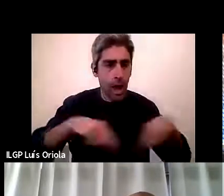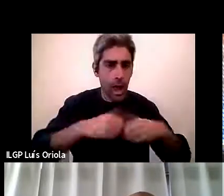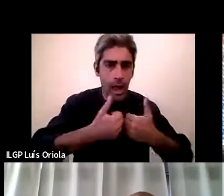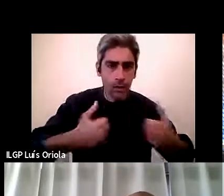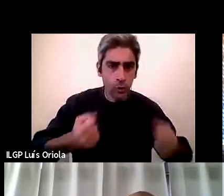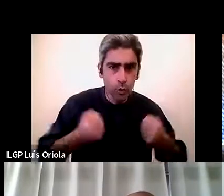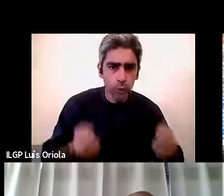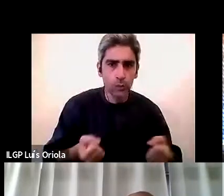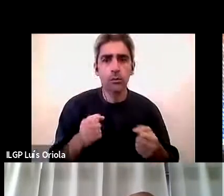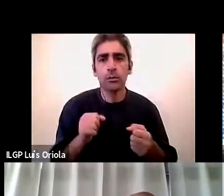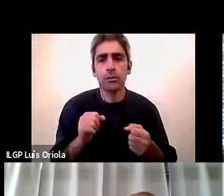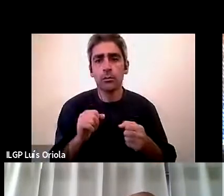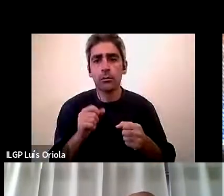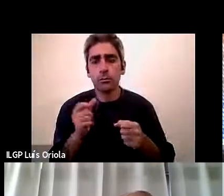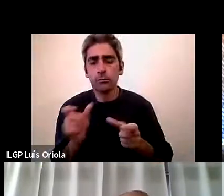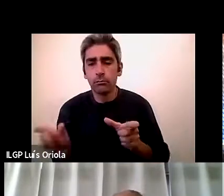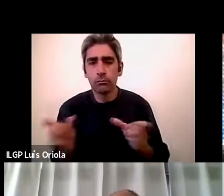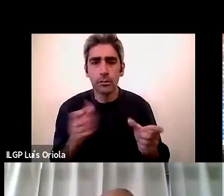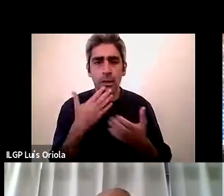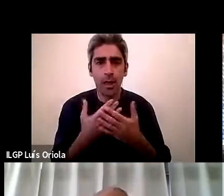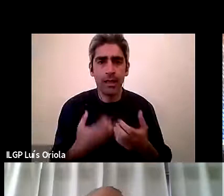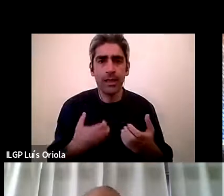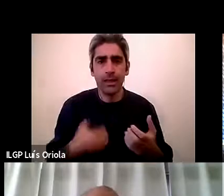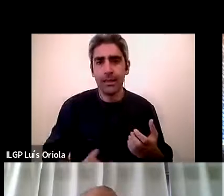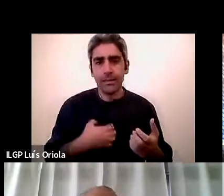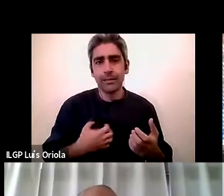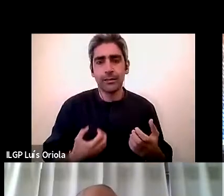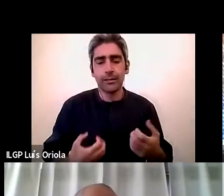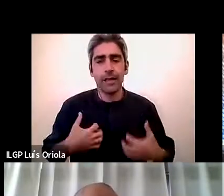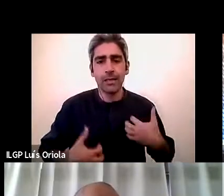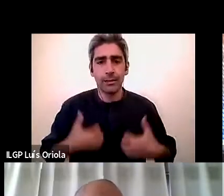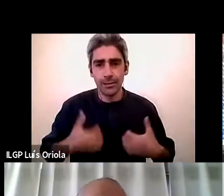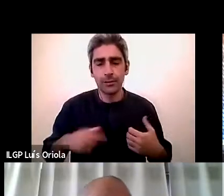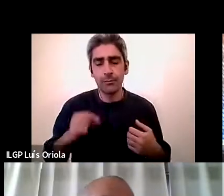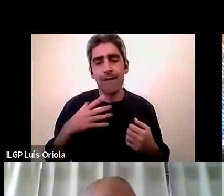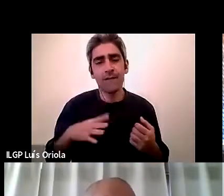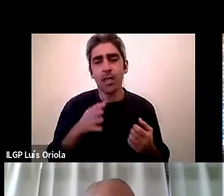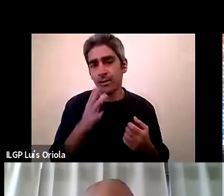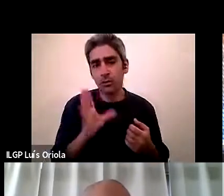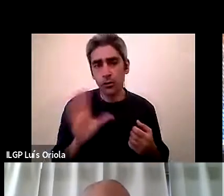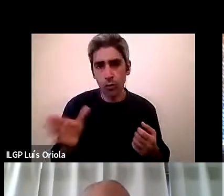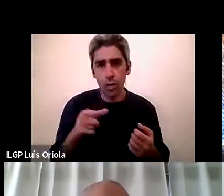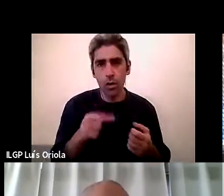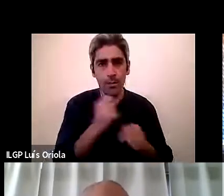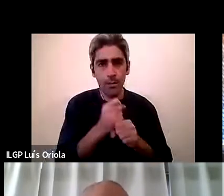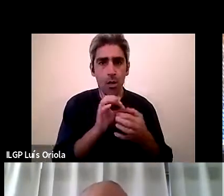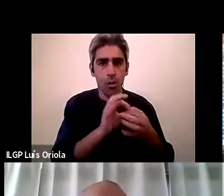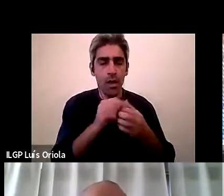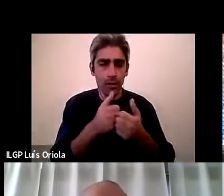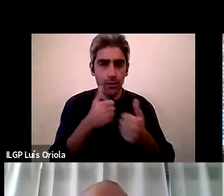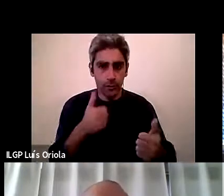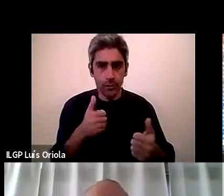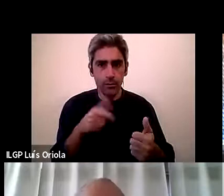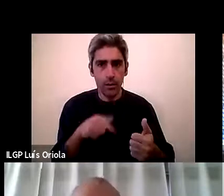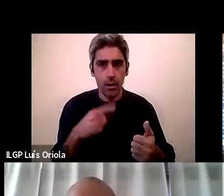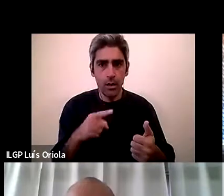conseguirem delimitar os espaços, isso cria muita ansiedade. Também não queria deixar de dizer que o trabalho colaborativo à distância só por